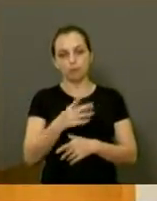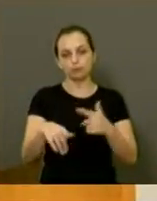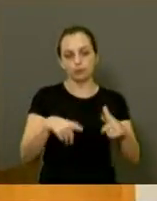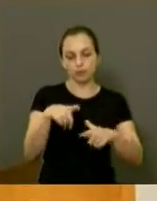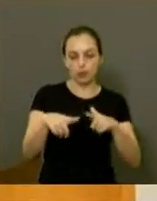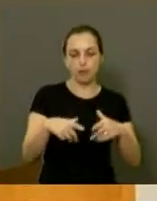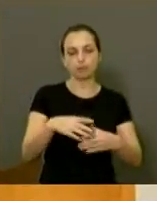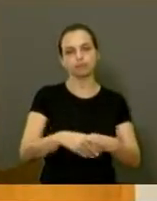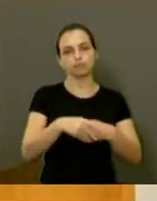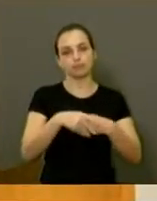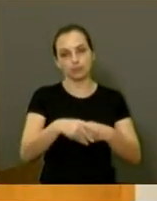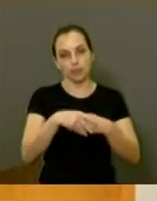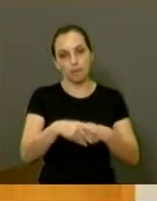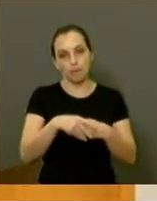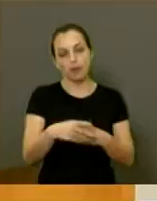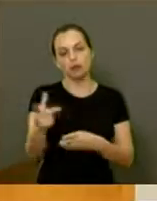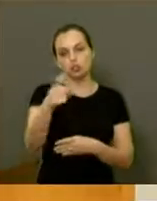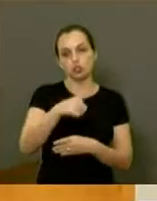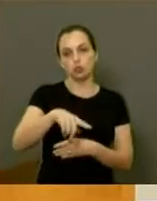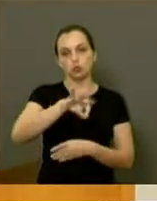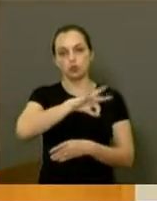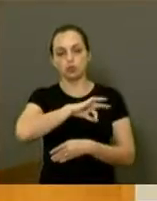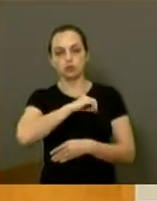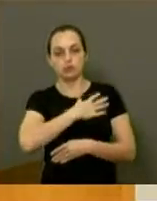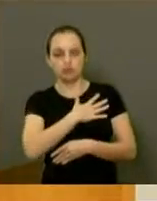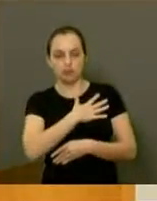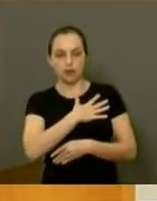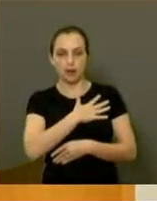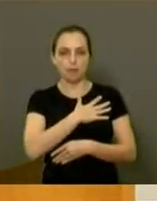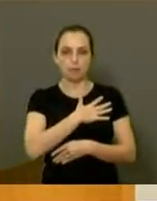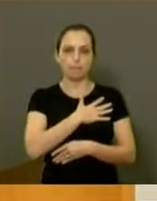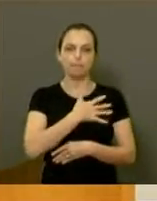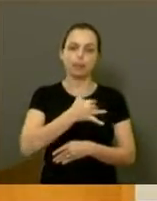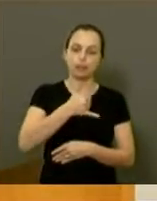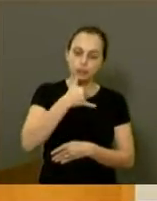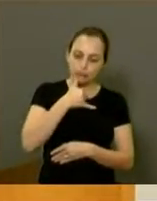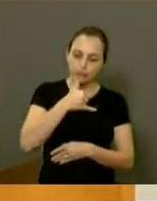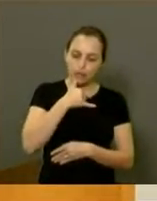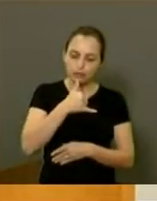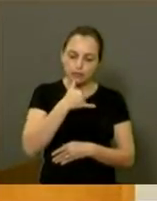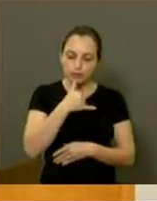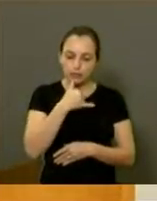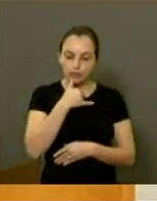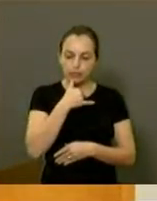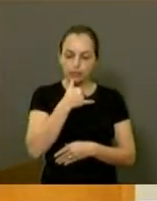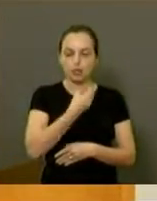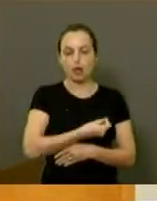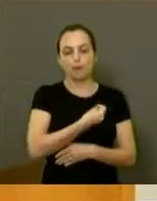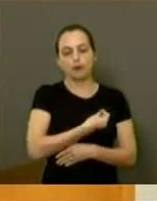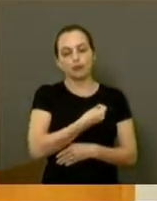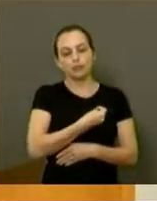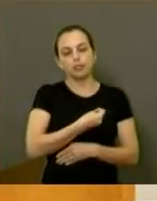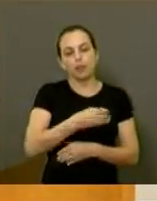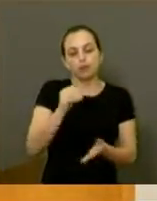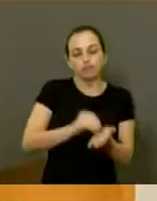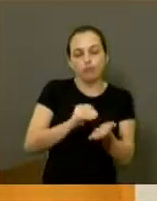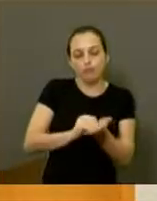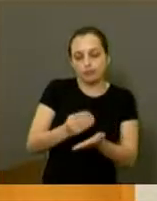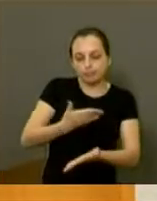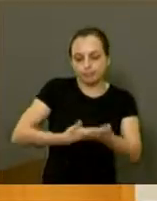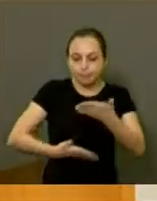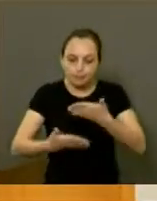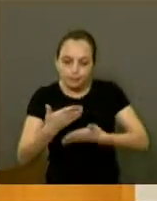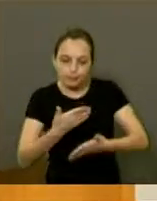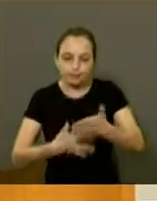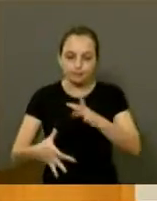estar parabenizando mais uma vez a Polícia Militar e lamentar, né, a falta de envolvimento da